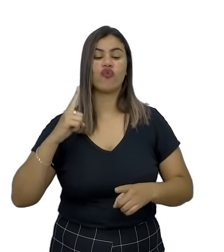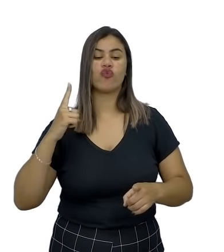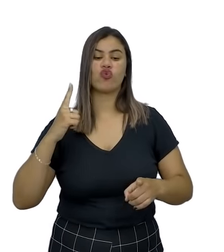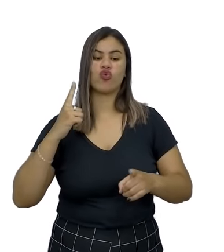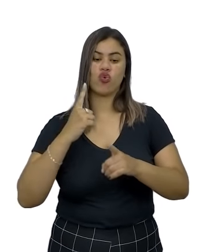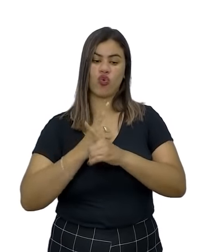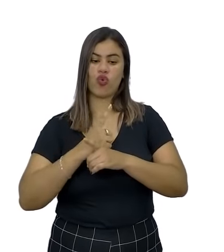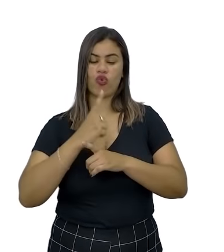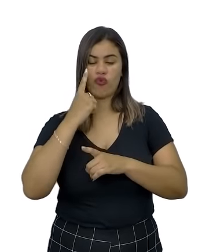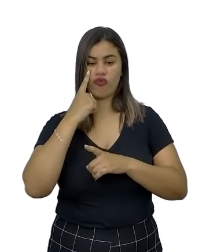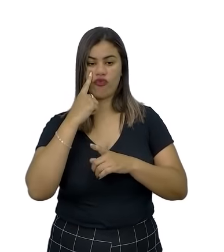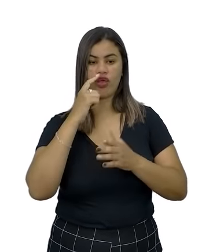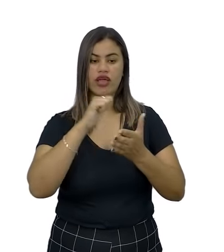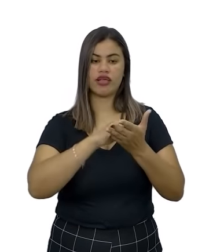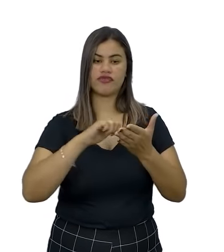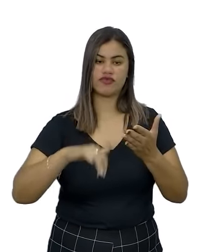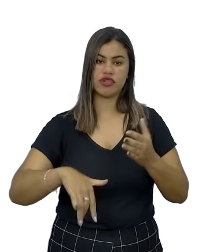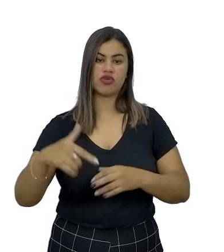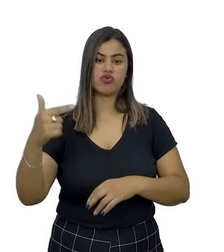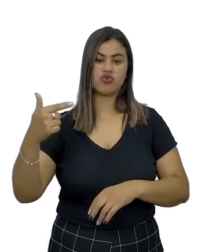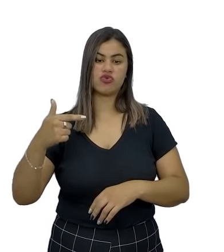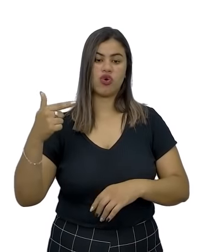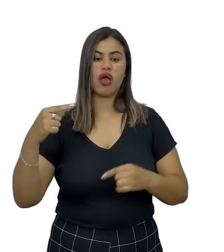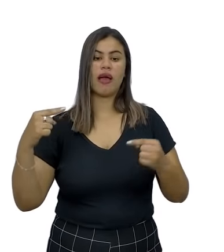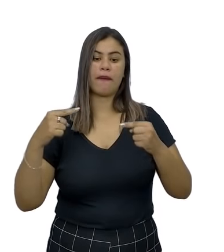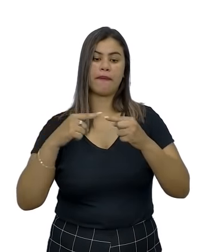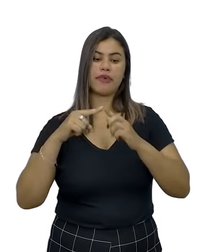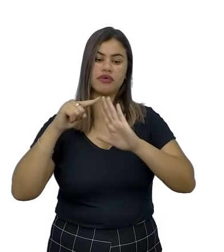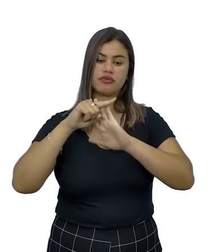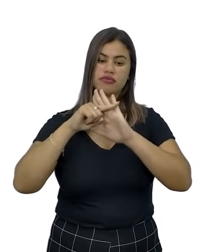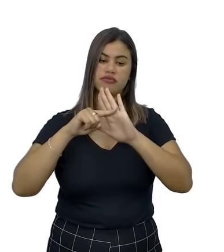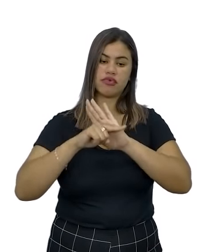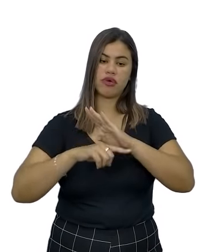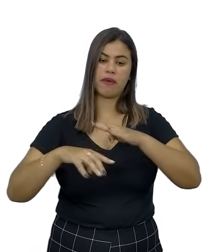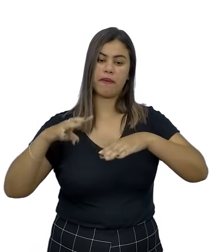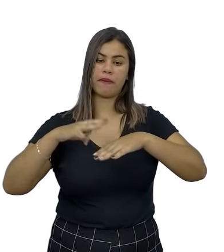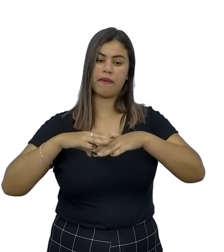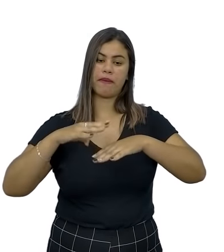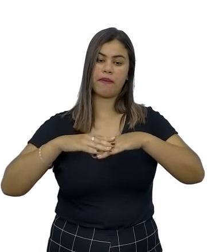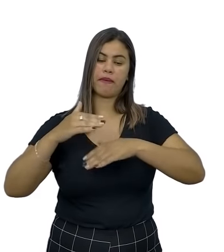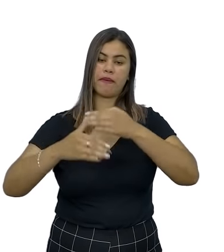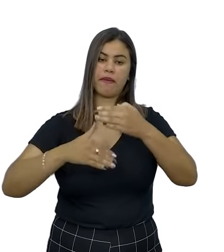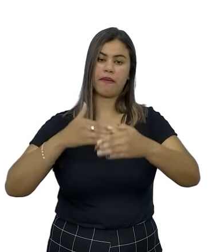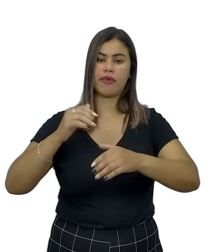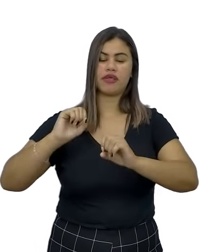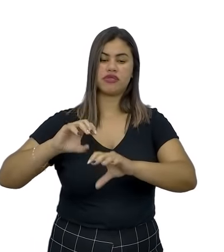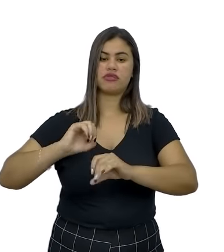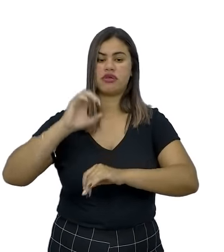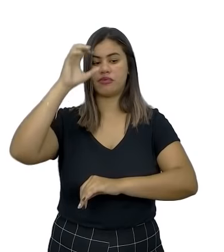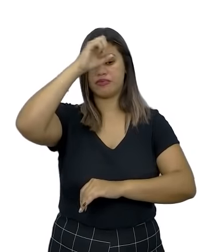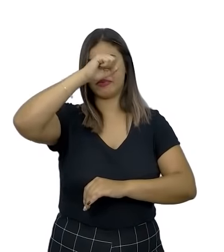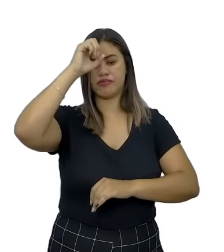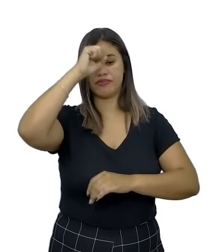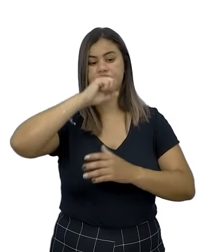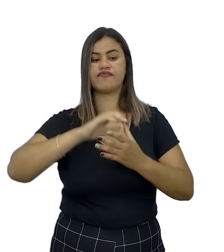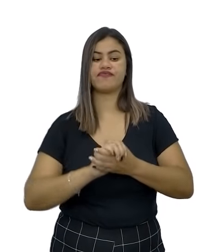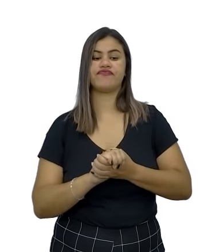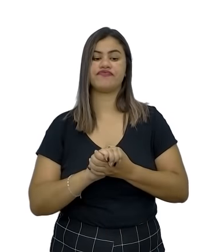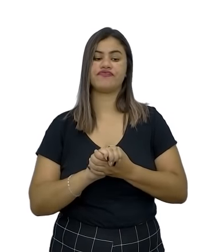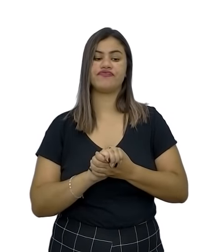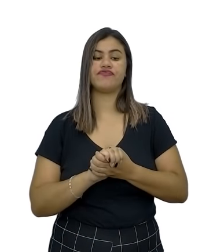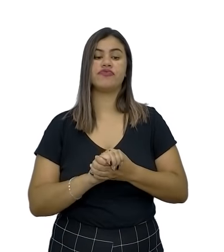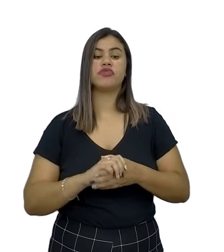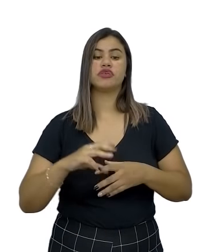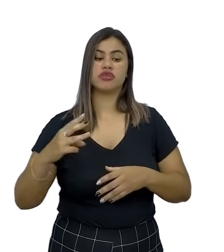para a sequência de atividade 2, é o papel da investigação matemática nos processos de ensino e aprendizagem. Quando a gente olhar para